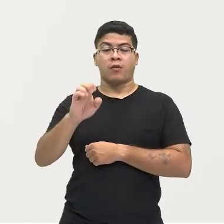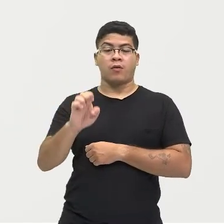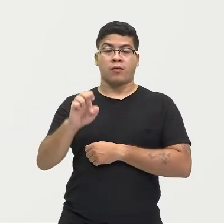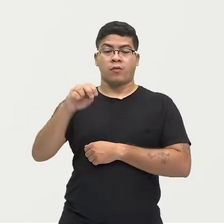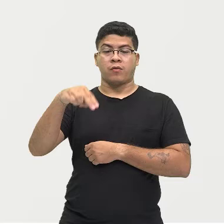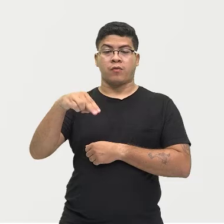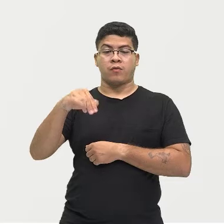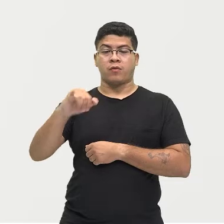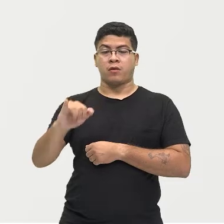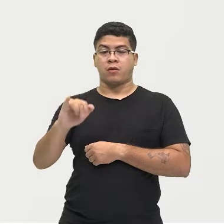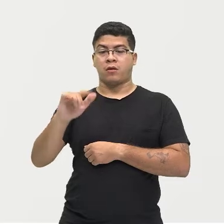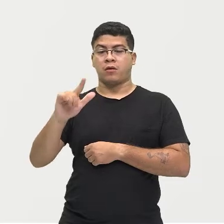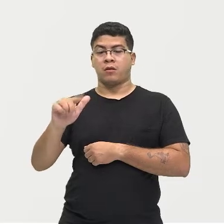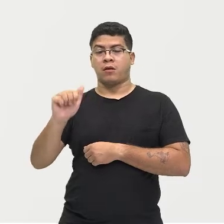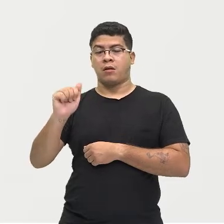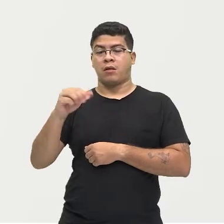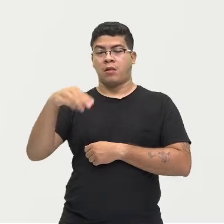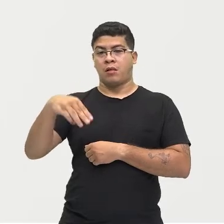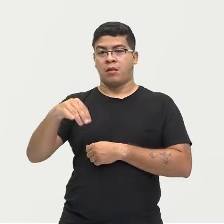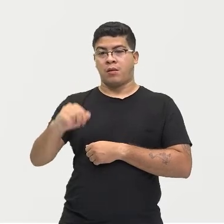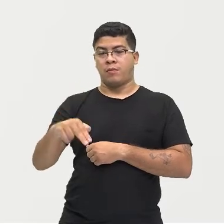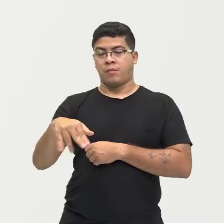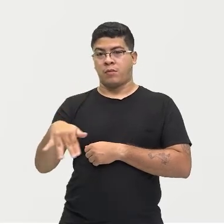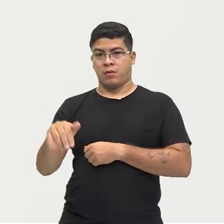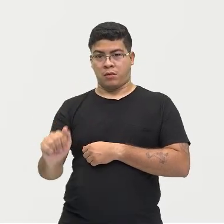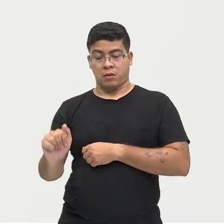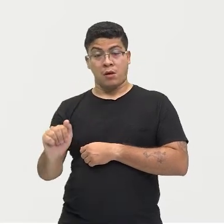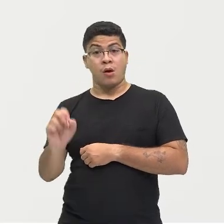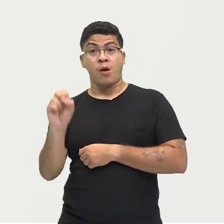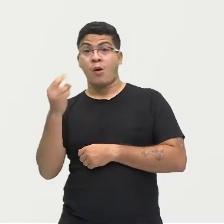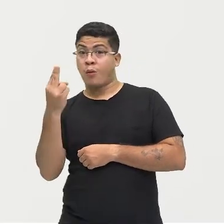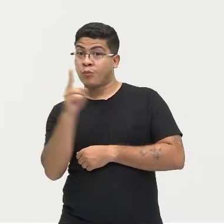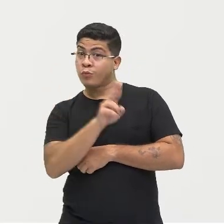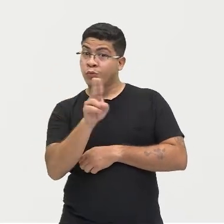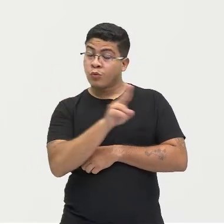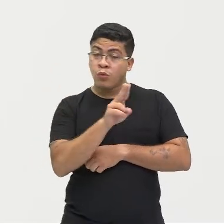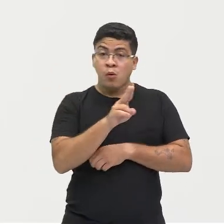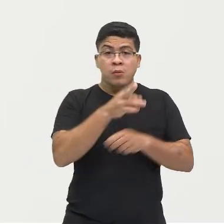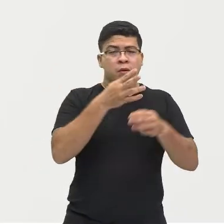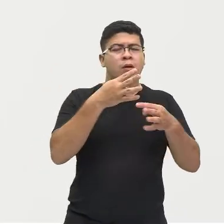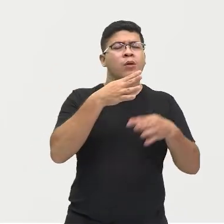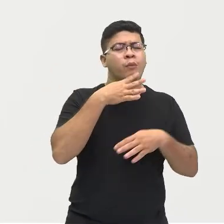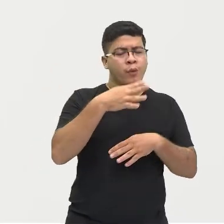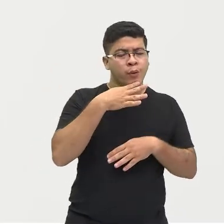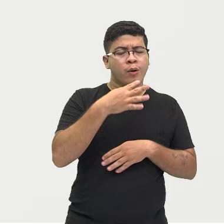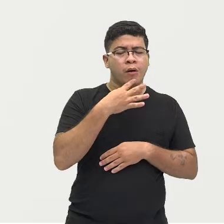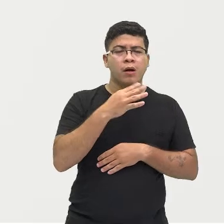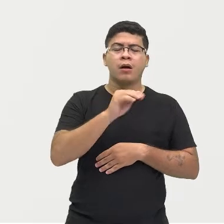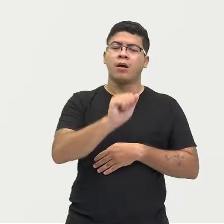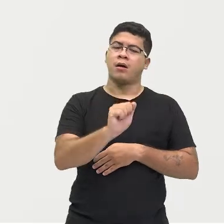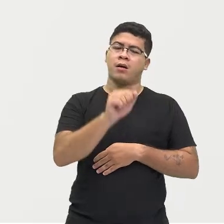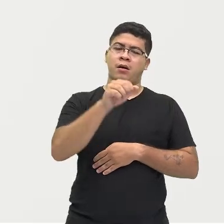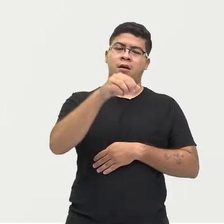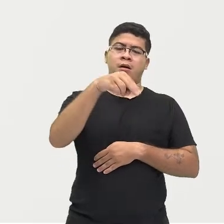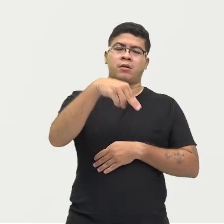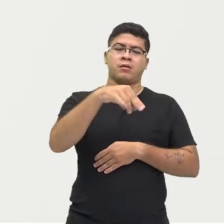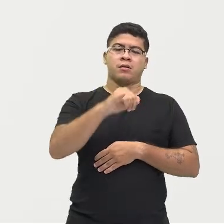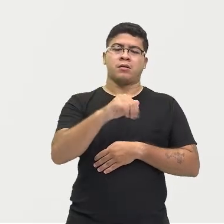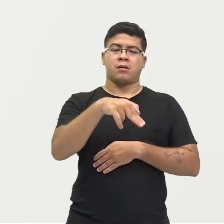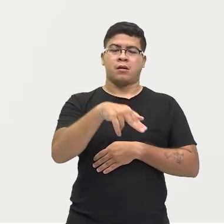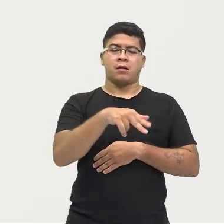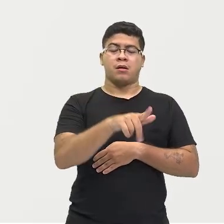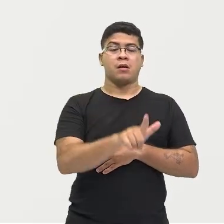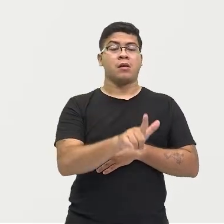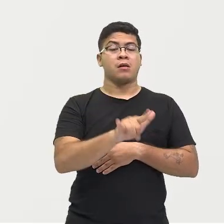uma anilina, a sua nomenclatura comercial. Além disso, temos outras aminas